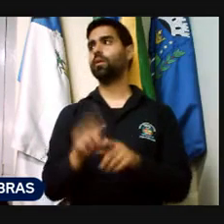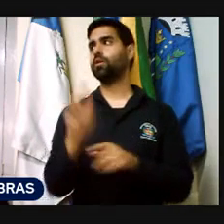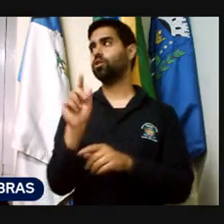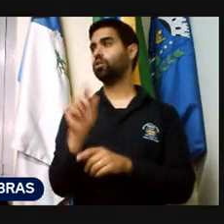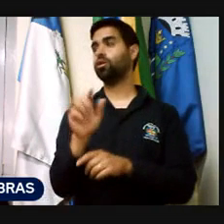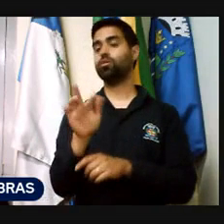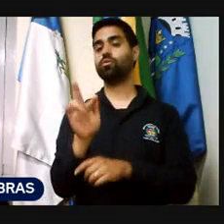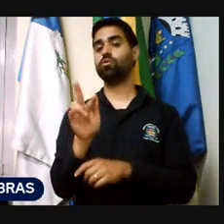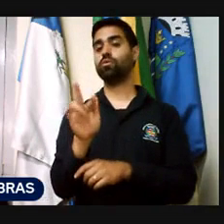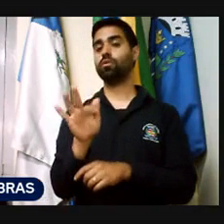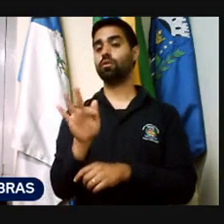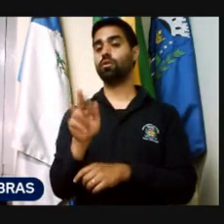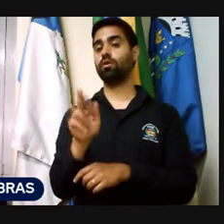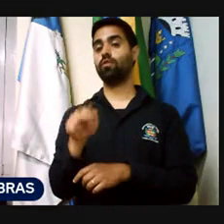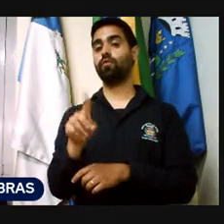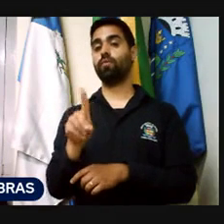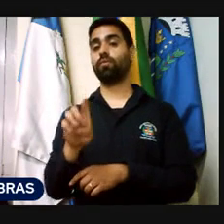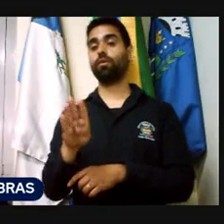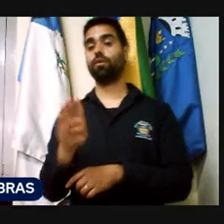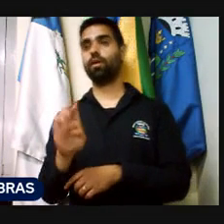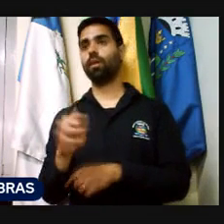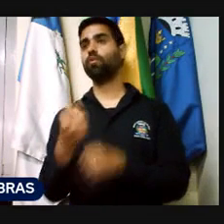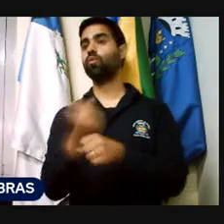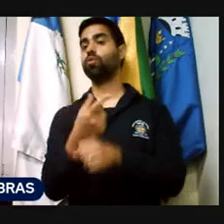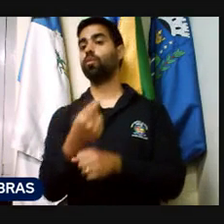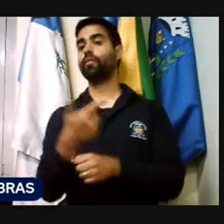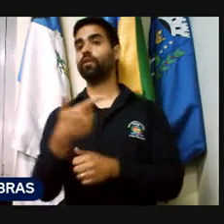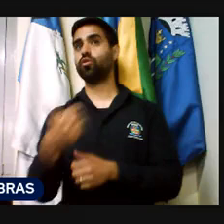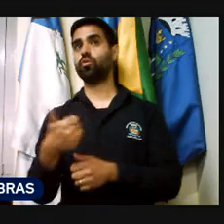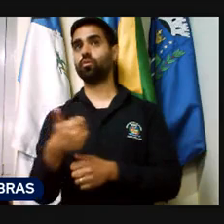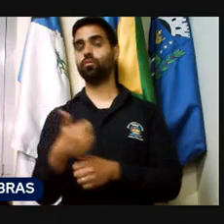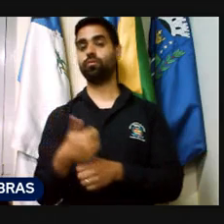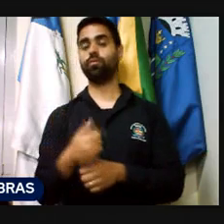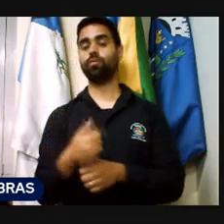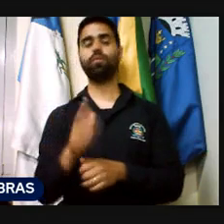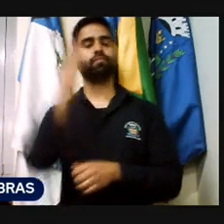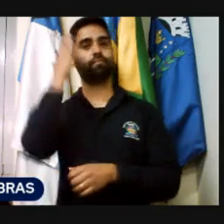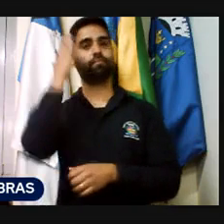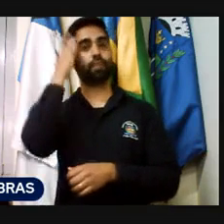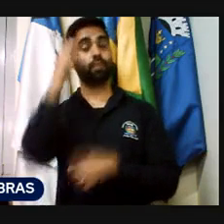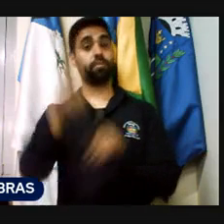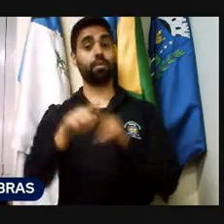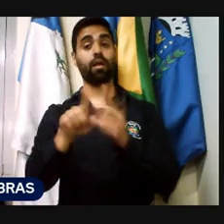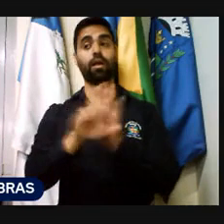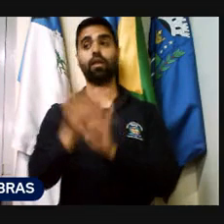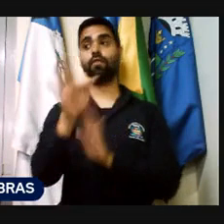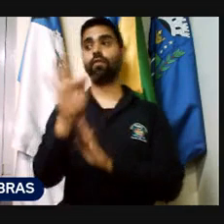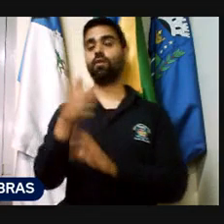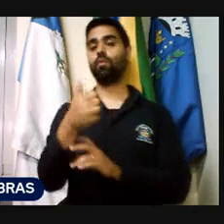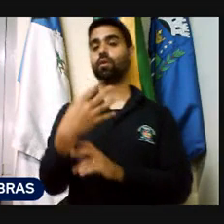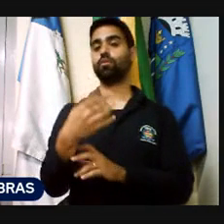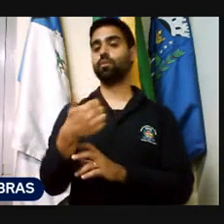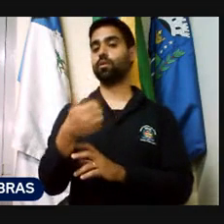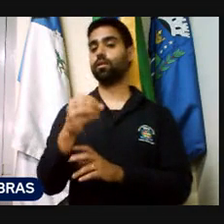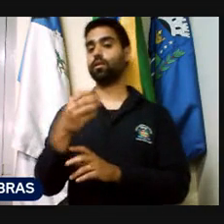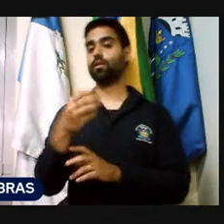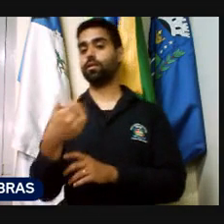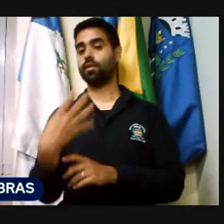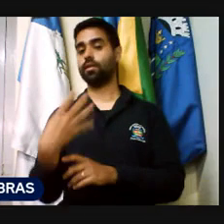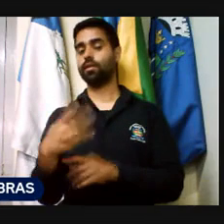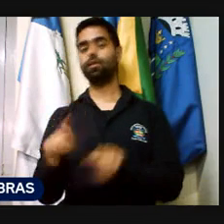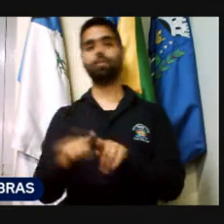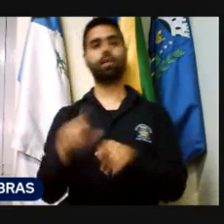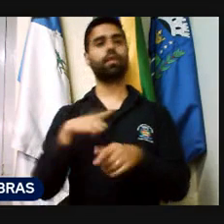recursos percebidos pelo município de Valença no ano de 2021. Como é sabido, a Lei Federal 14.113 inclui o